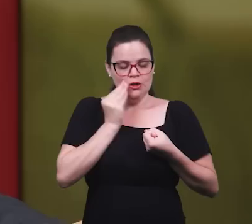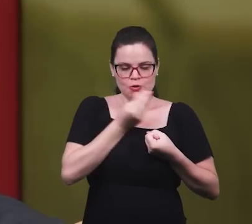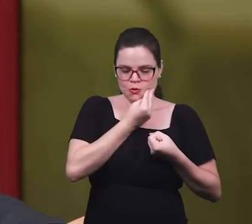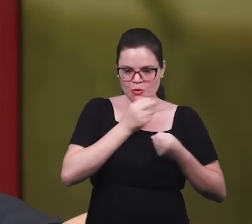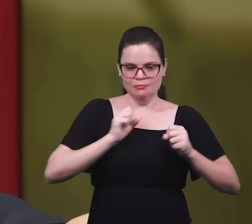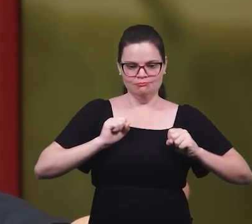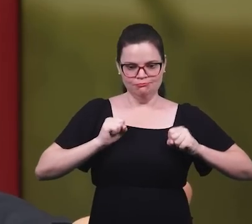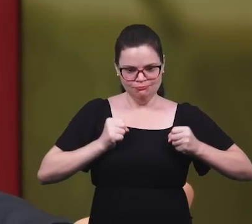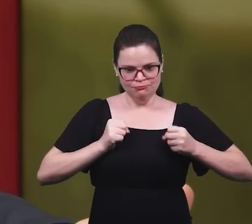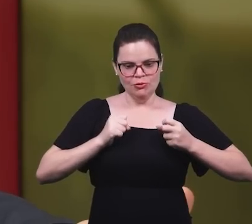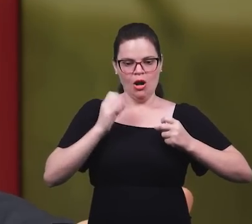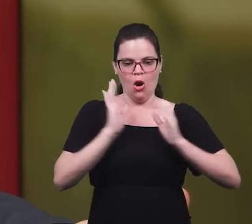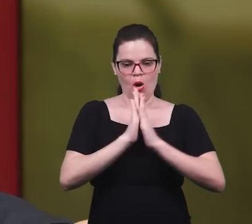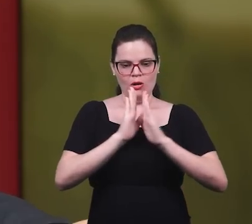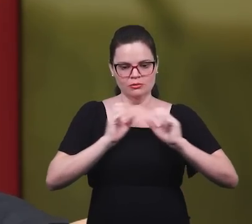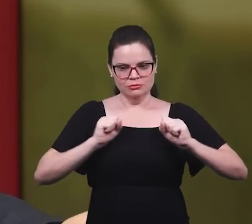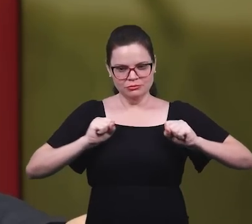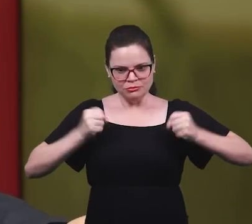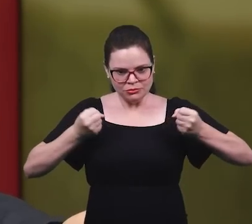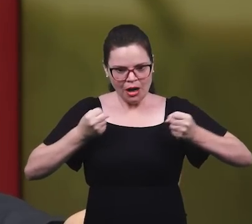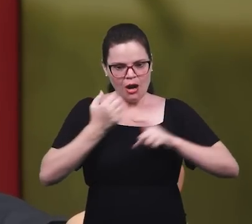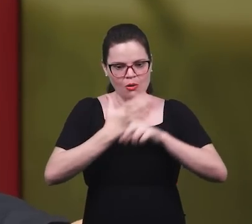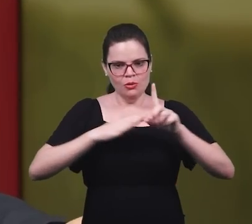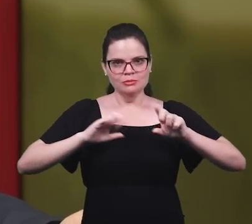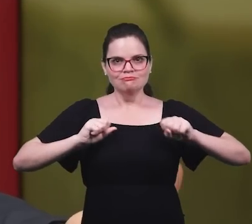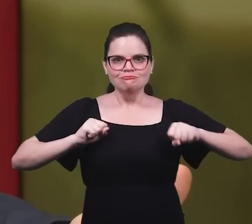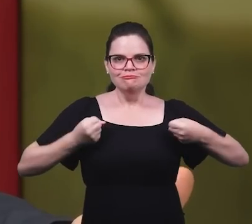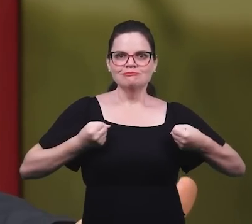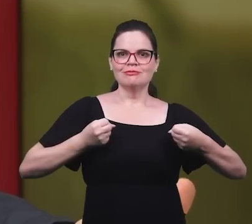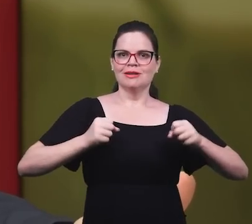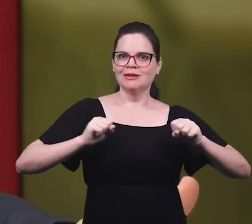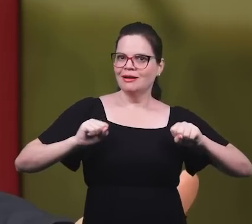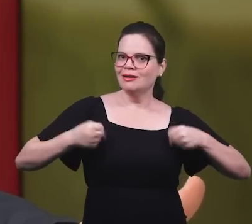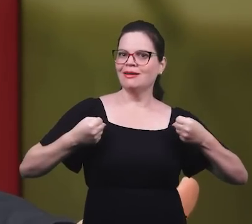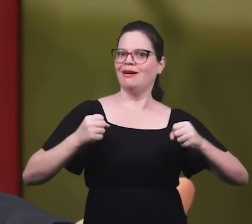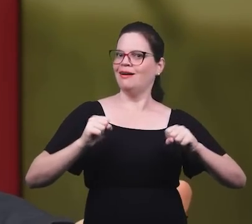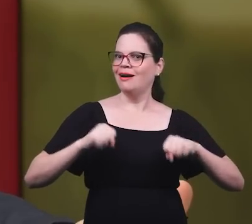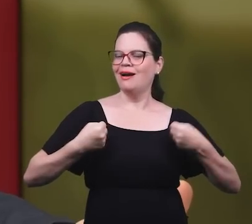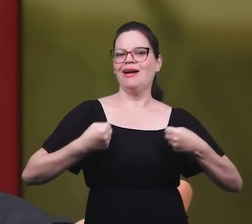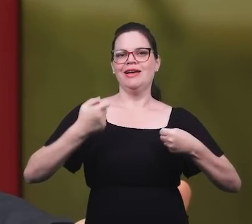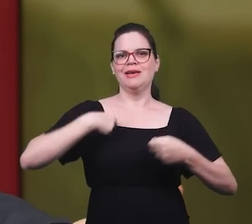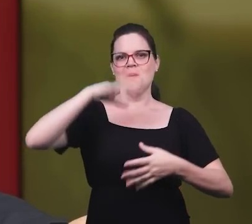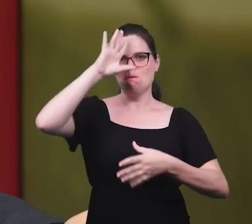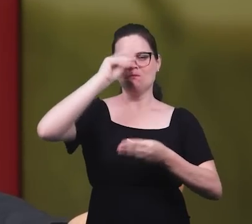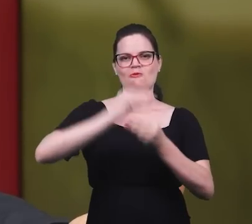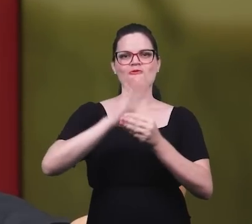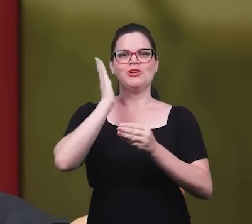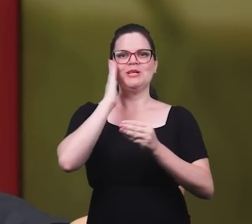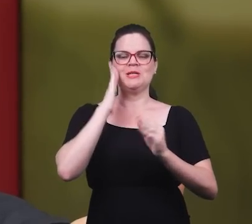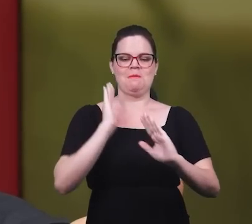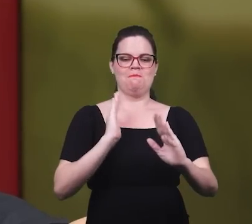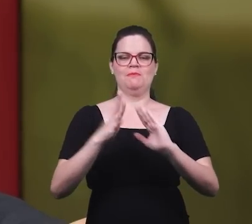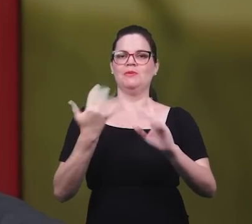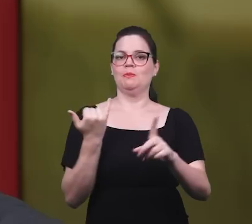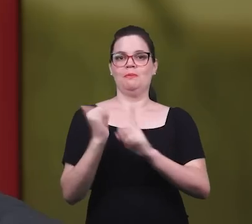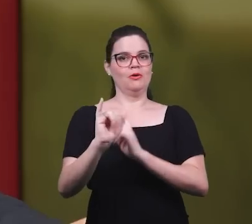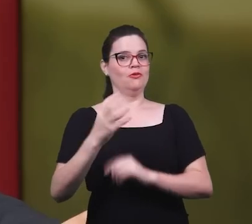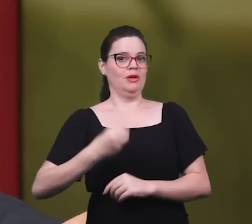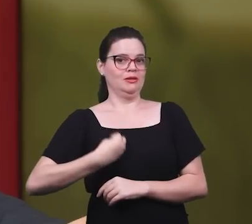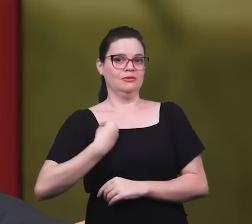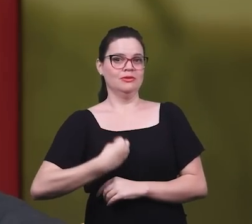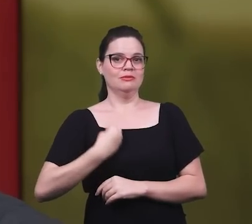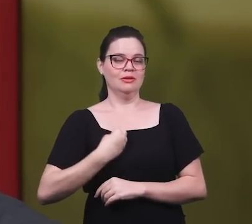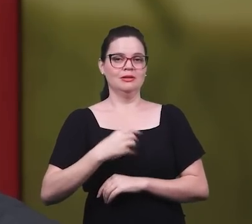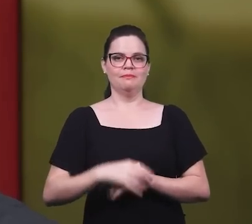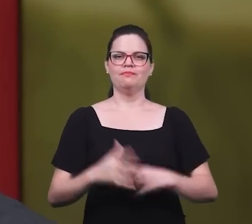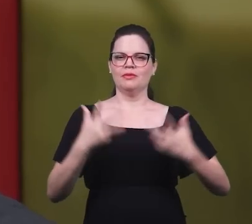né? A amar aquilo que é profético, a entender e a discernir o momento profético que nós estamos vivendo, conforme nós até dissemos no